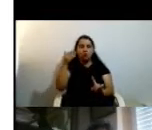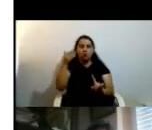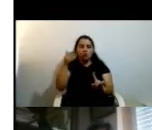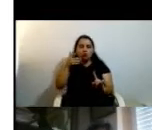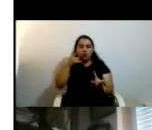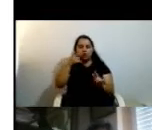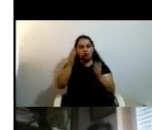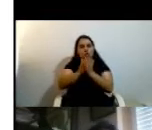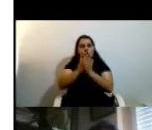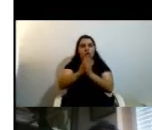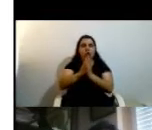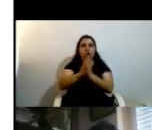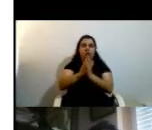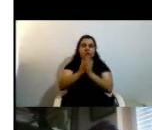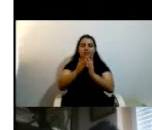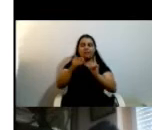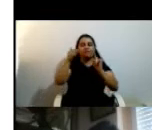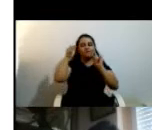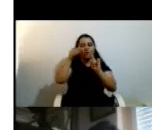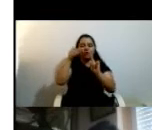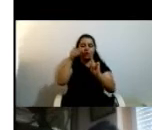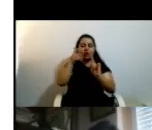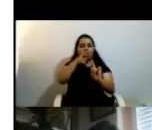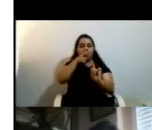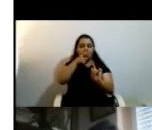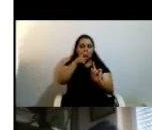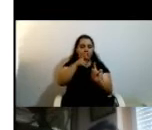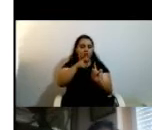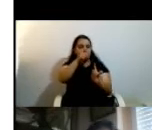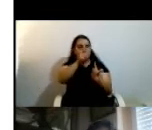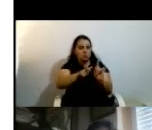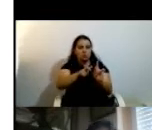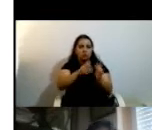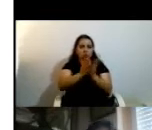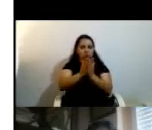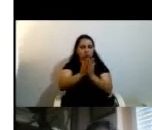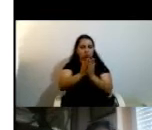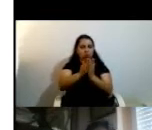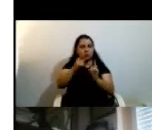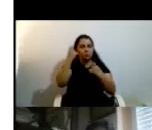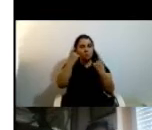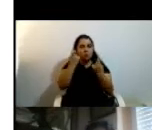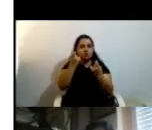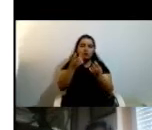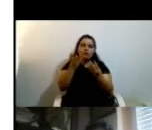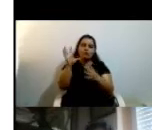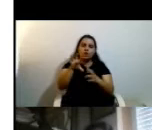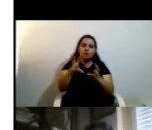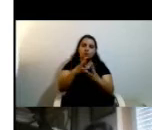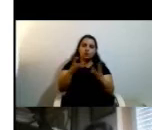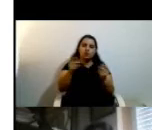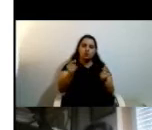si, não, apesar de se falar em medidas de aplicação universal, continuamos com o foco no indivíduo, um